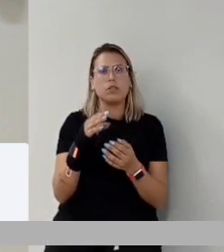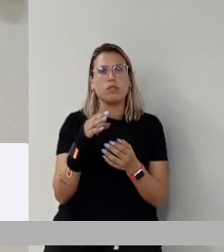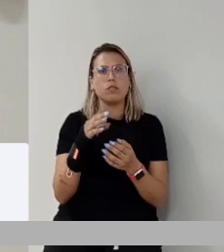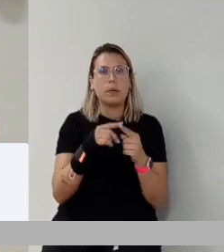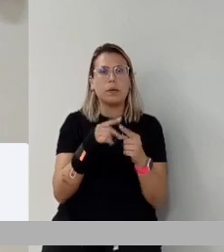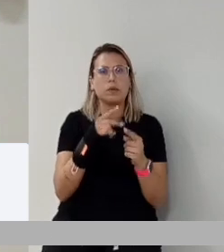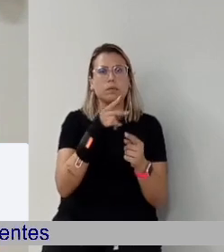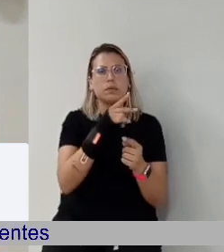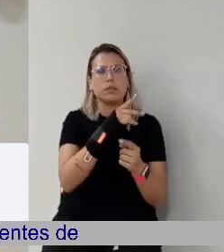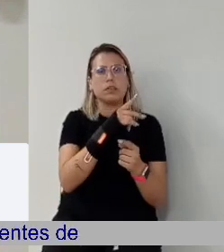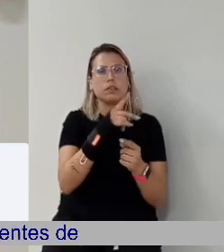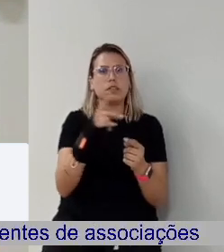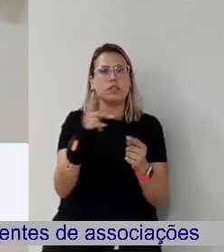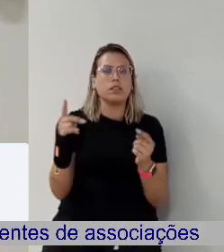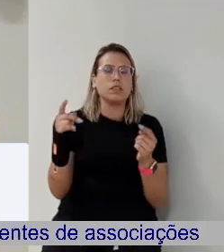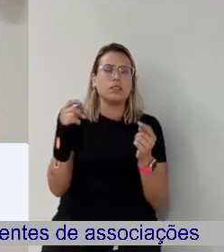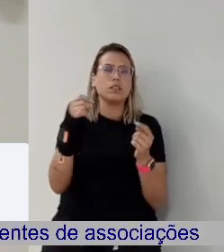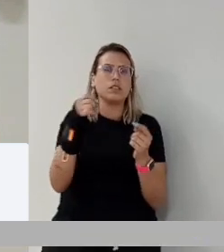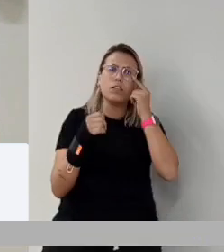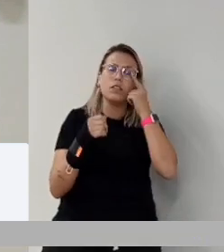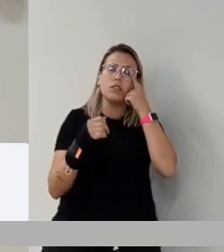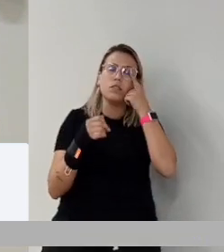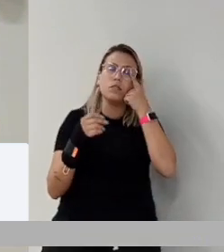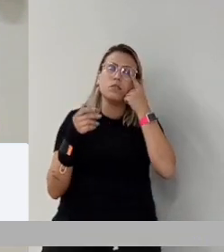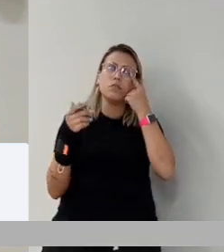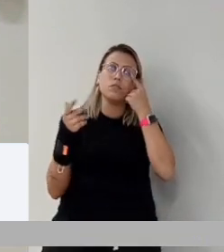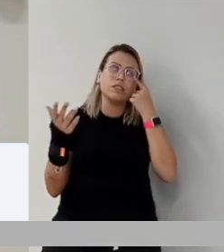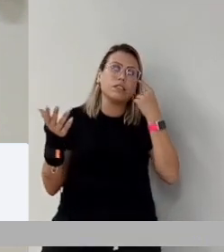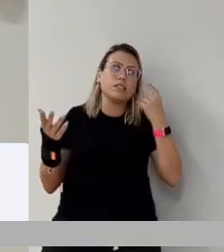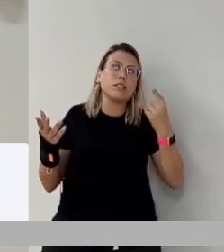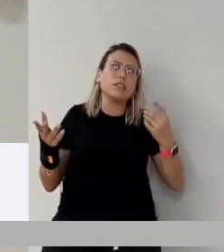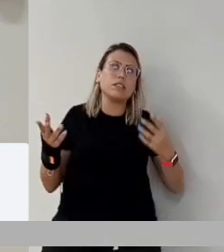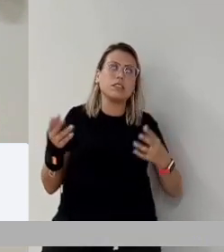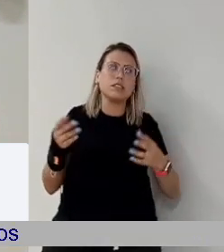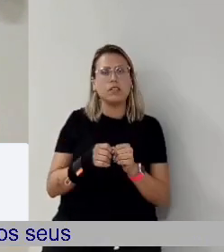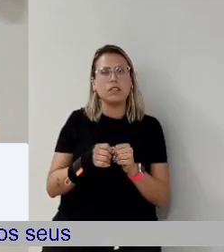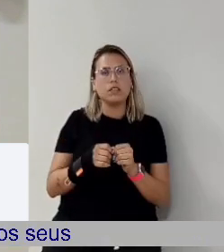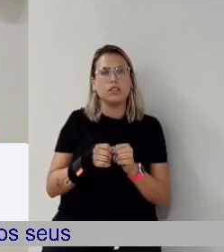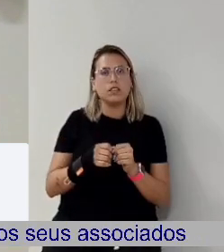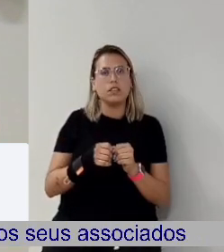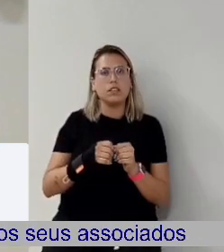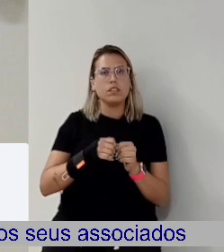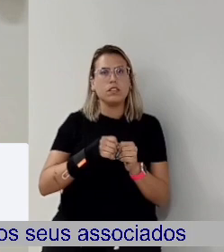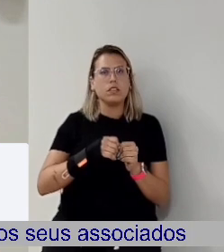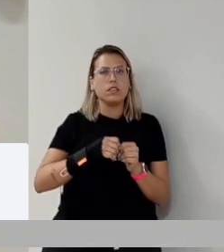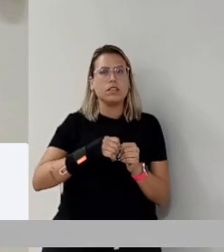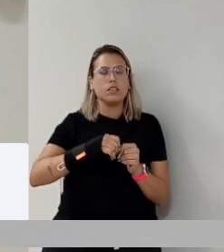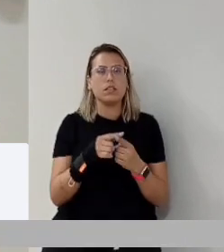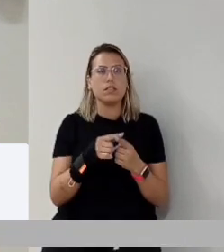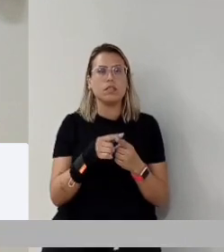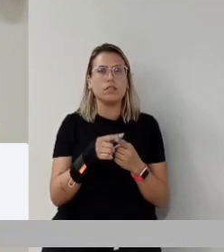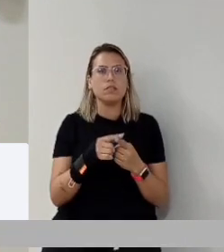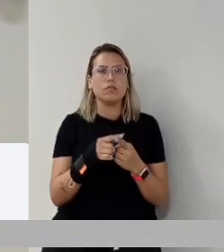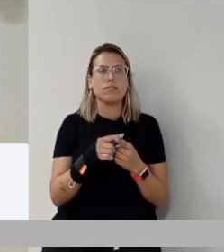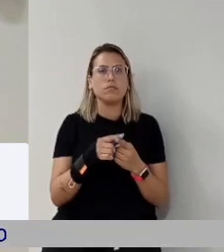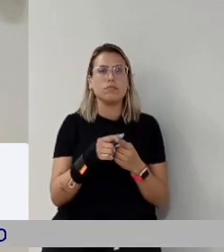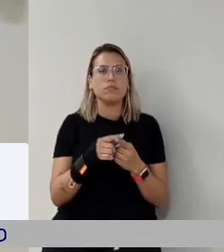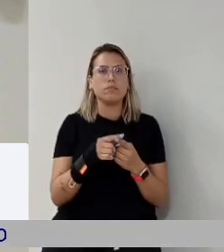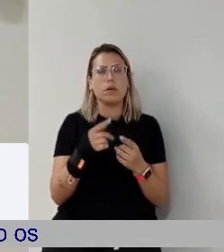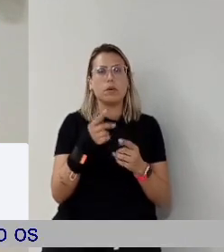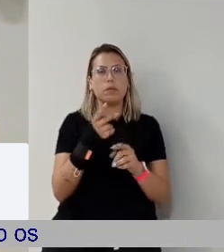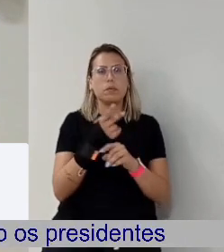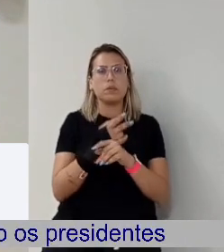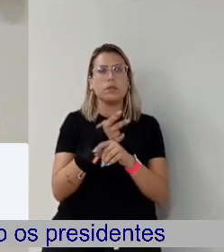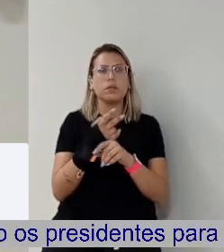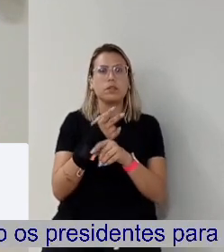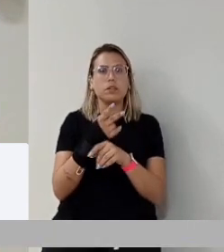presidentes de associações agoniados sem saber o que fazer né os seus associados Agricultores agricultoras procur curando os presidentes